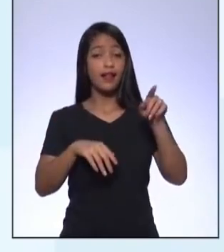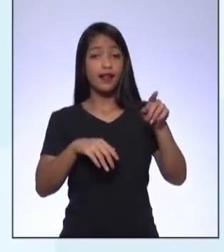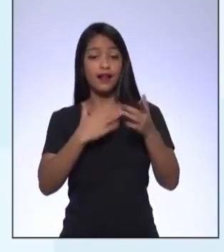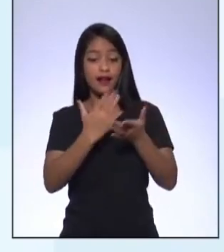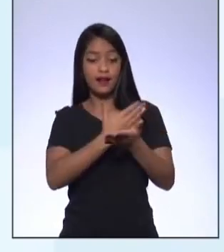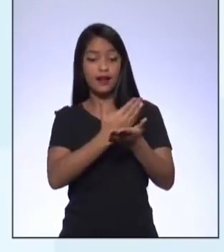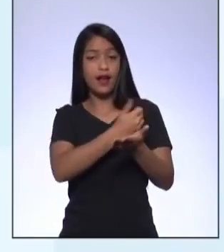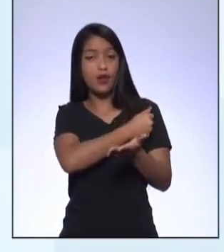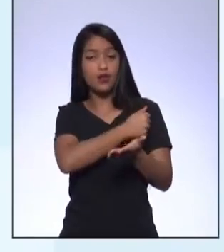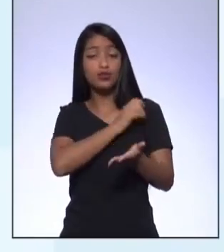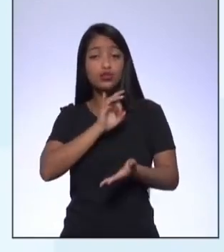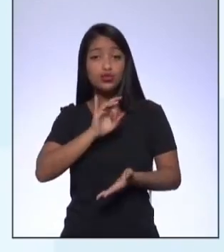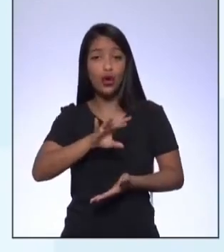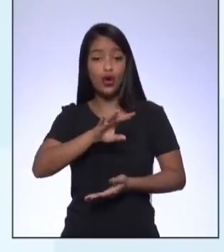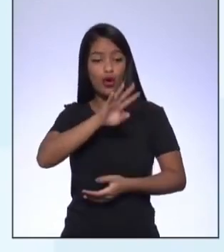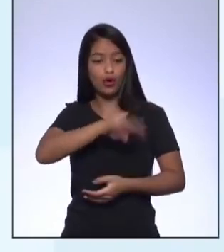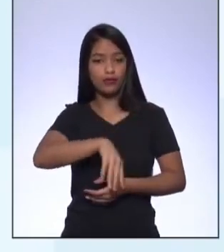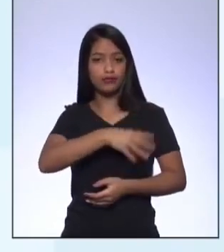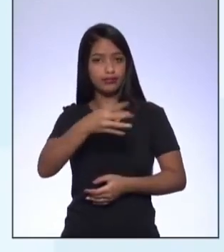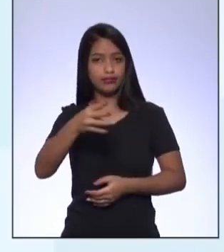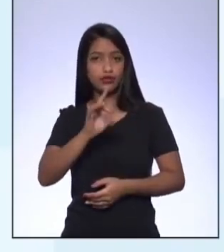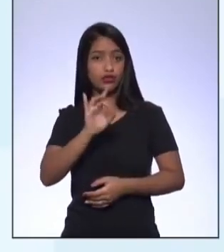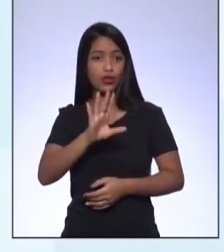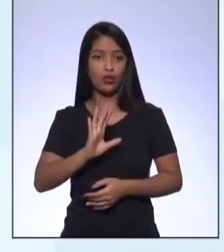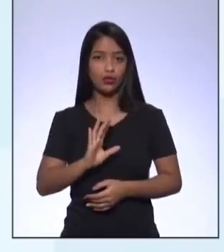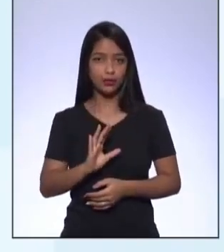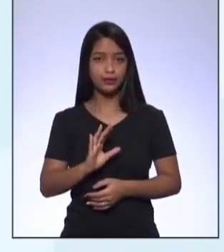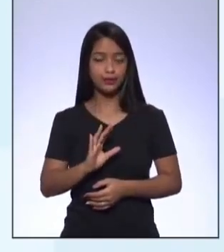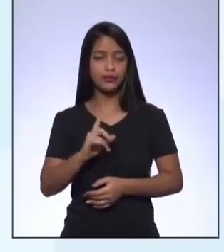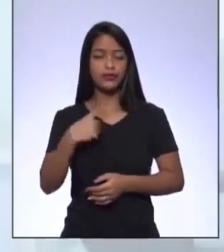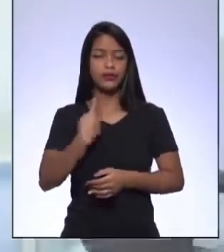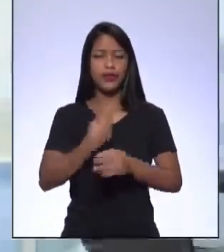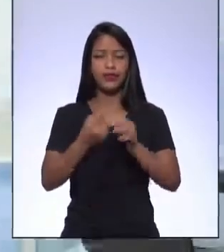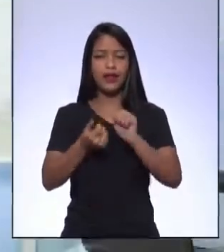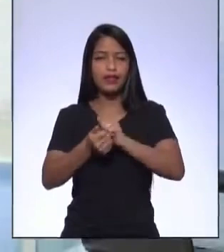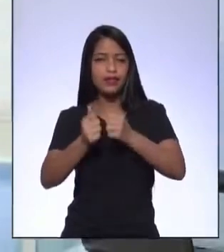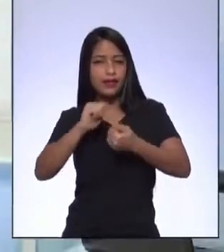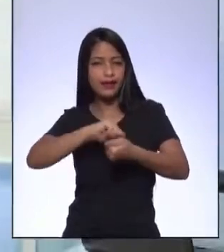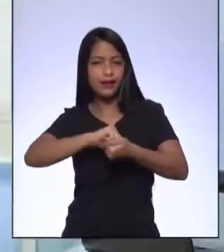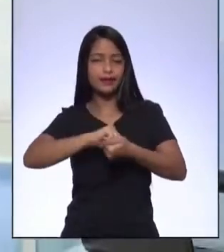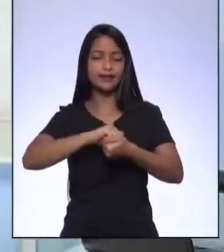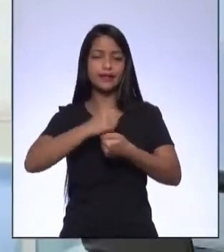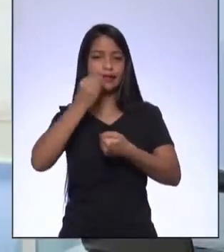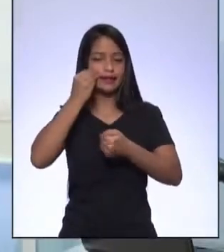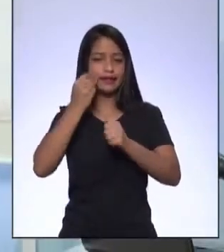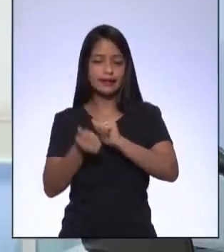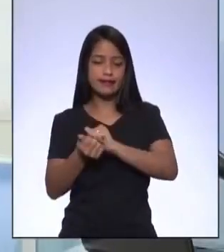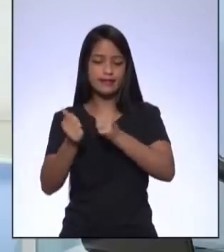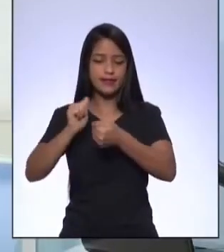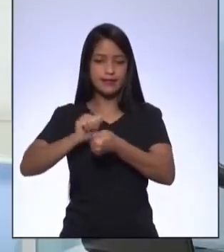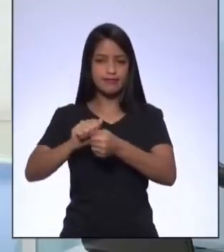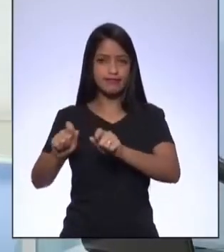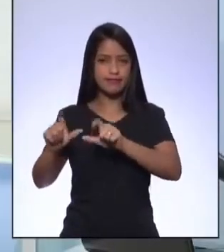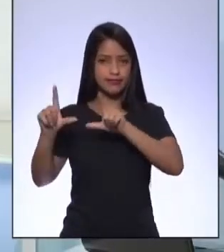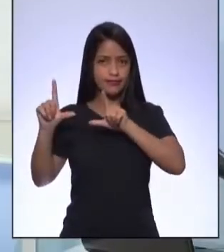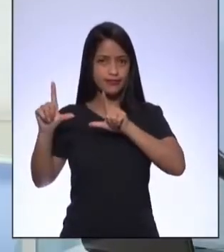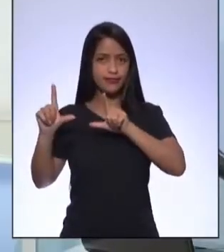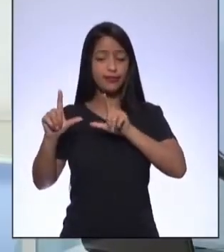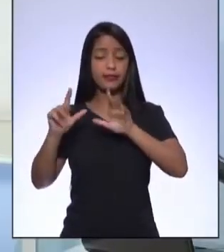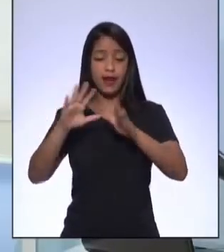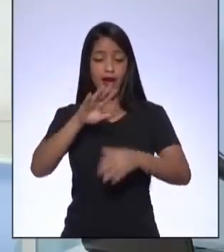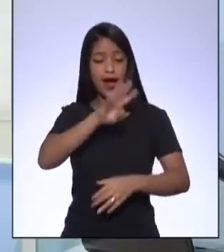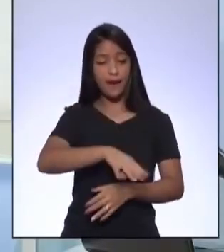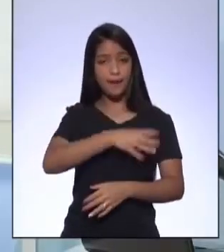bem? Então, o exercício a gente foi ajustando, porque acho que só tem um ou dois. Então, a gente foi ajustando conforme a aula. A malha está